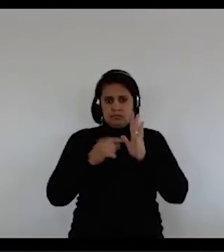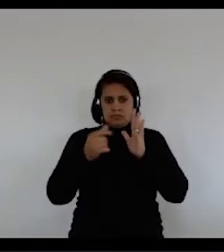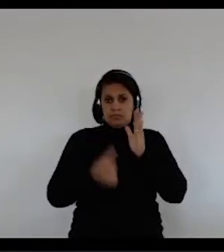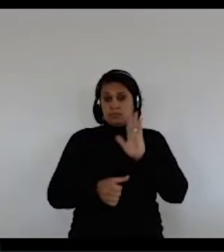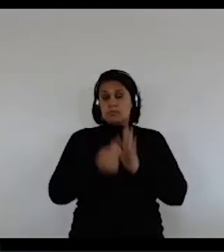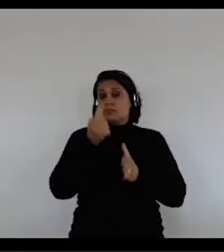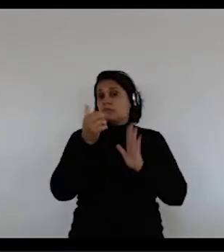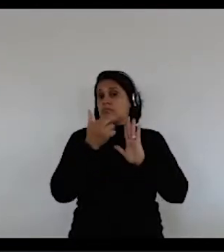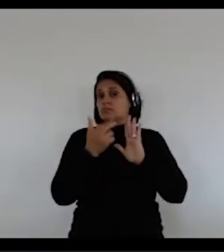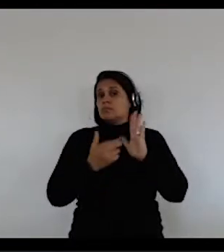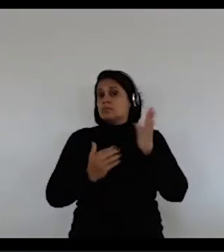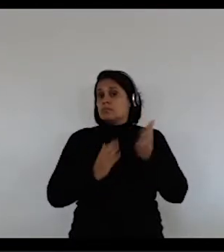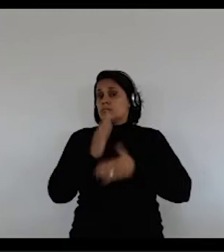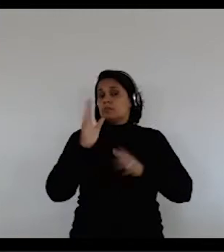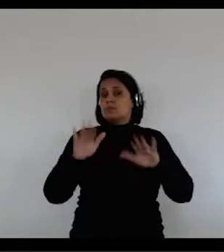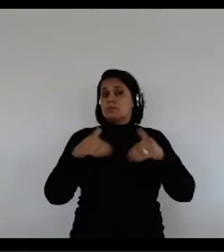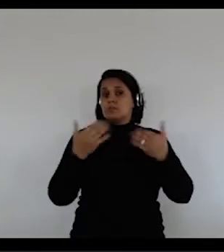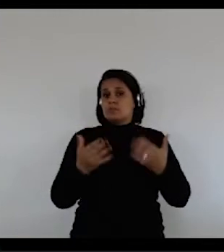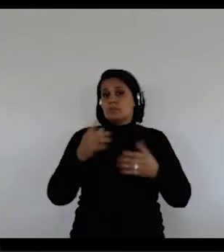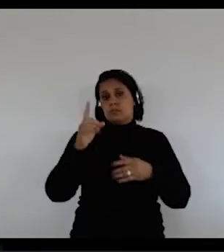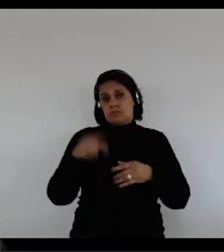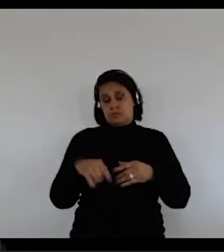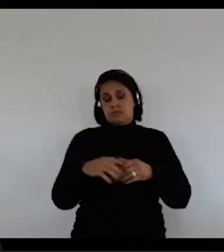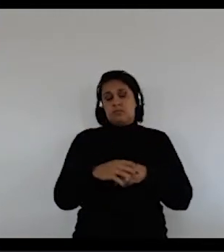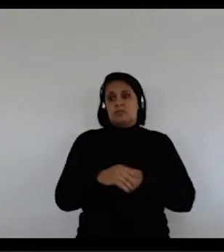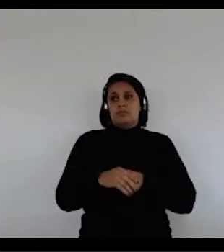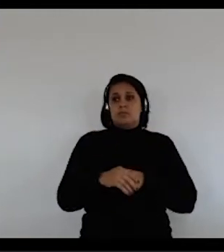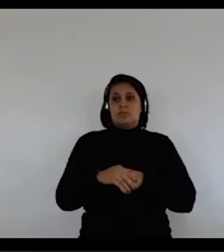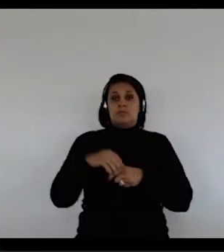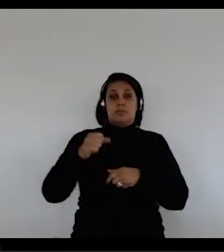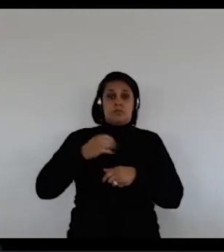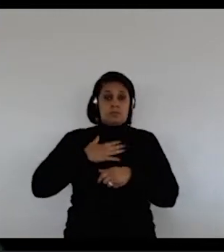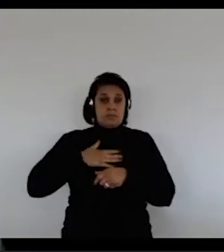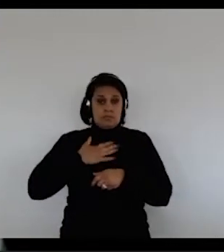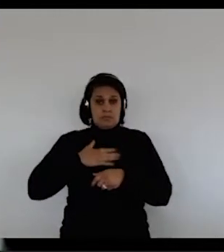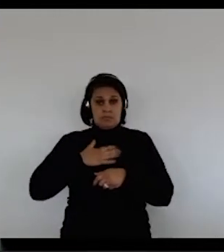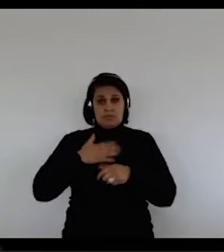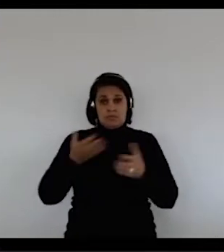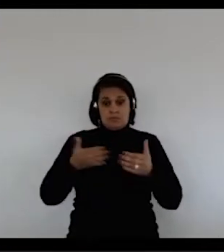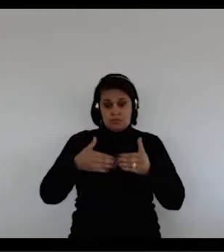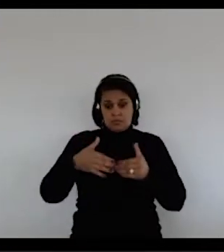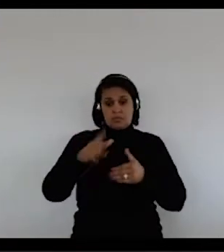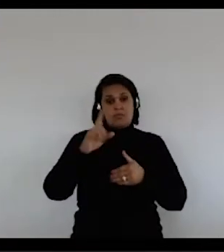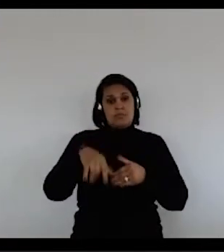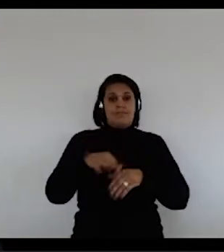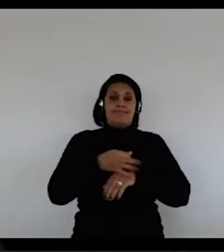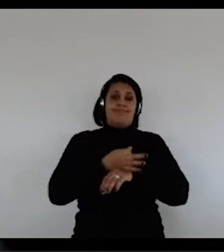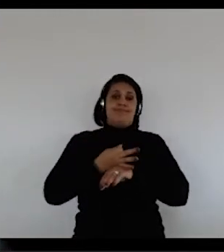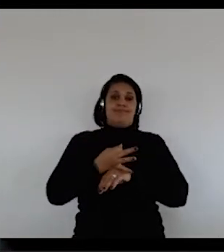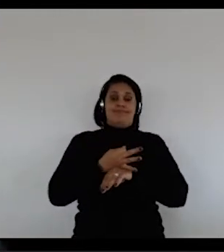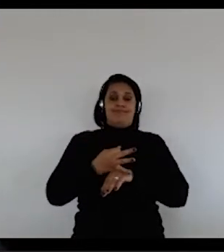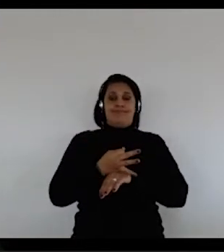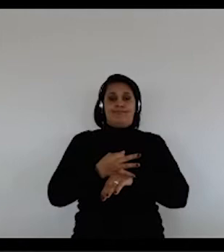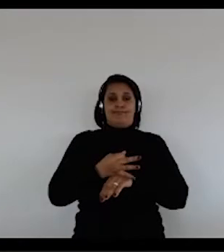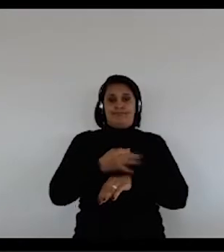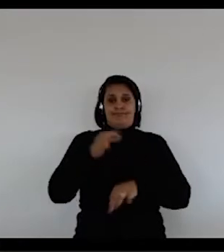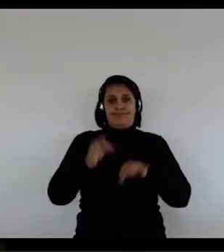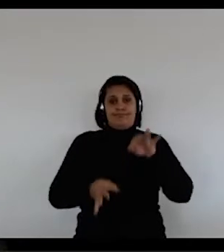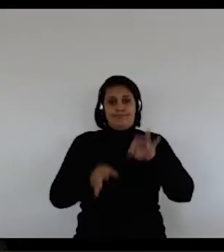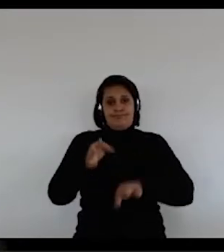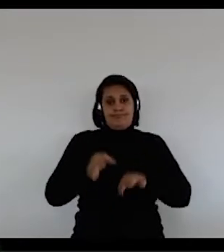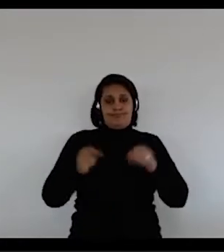a efeitos processuais. O problema é que em agosto é um mês de férias tradicional em Espanha e